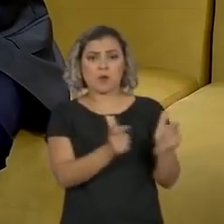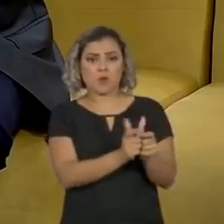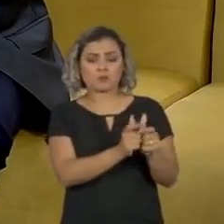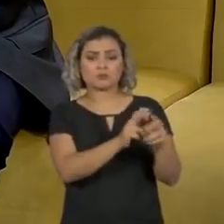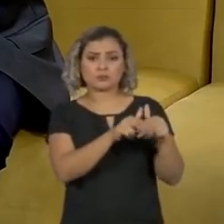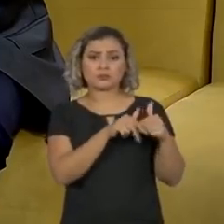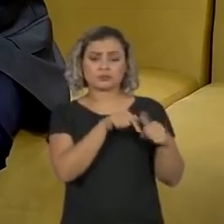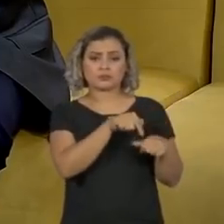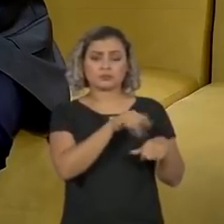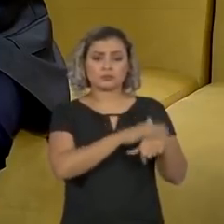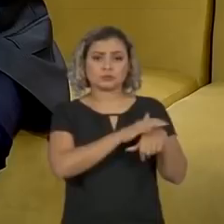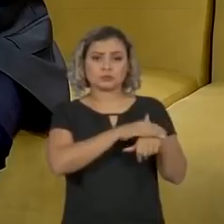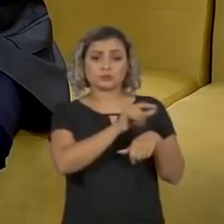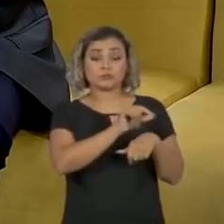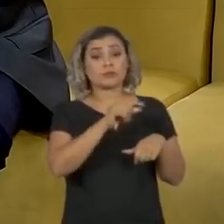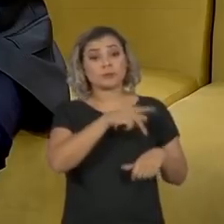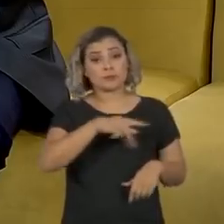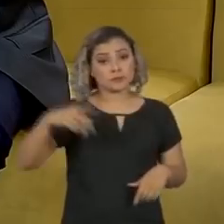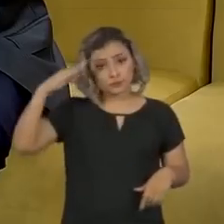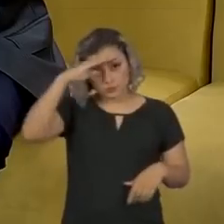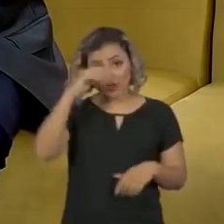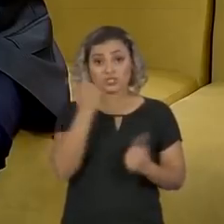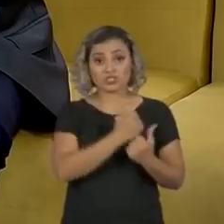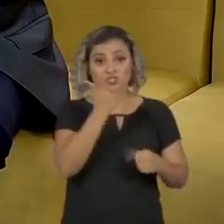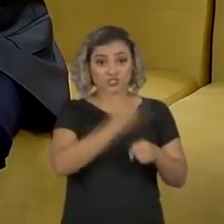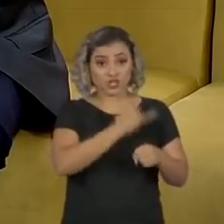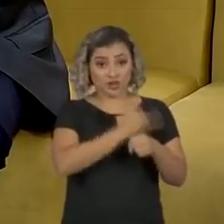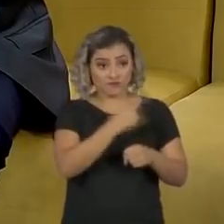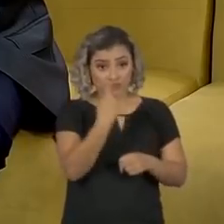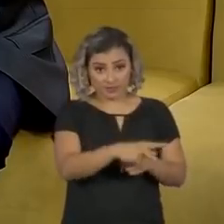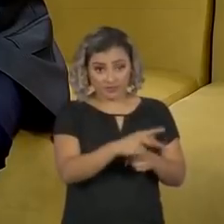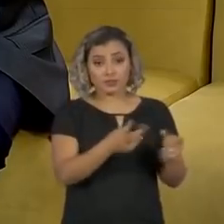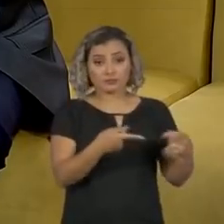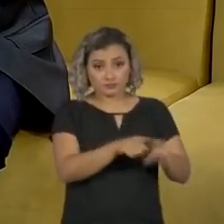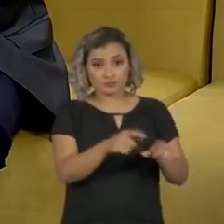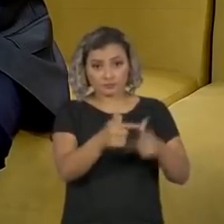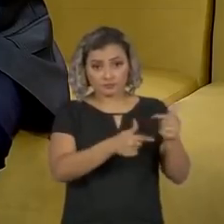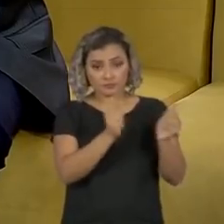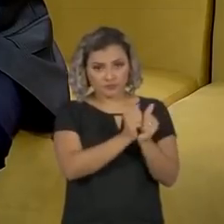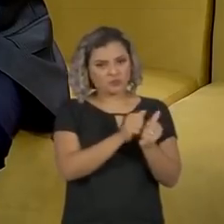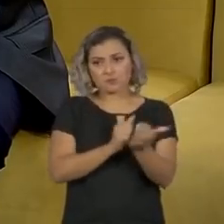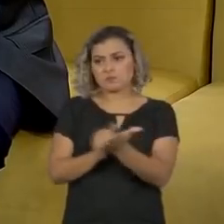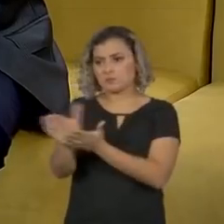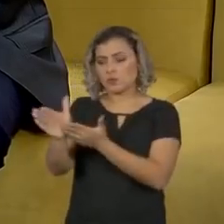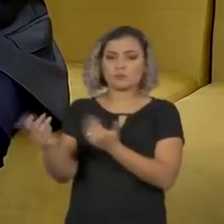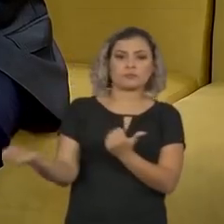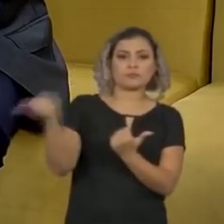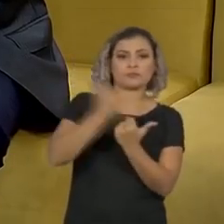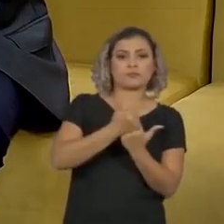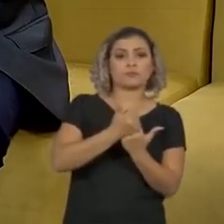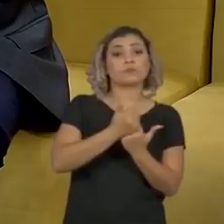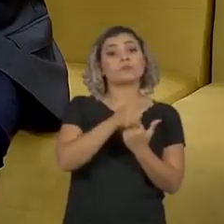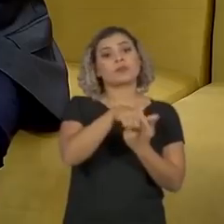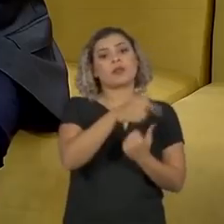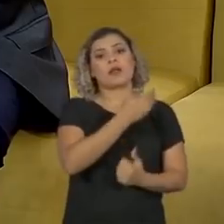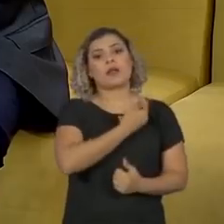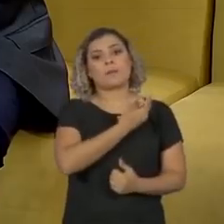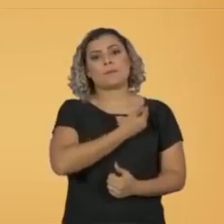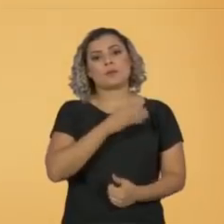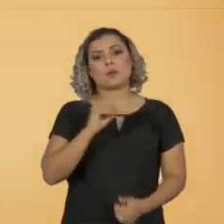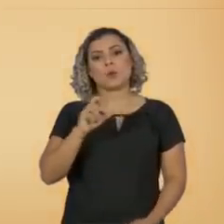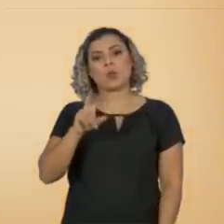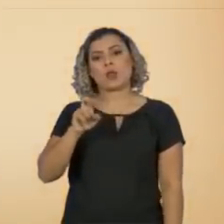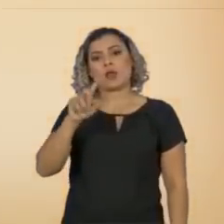Na última mexida, Bolsonaro demitiu o chefe da assessoria de imprensa do ministério e colocou no lugar um seguidor de Olavo de